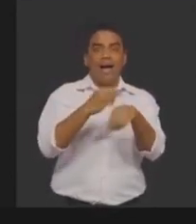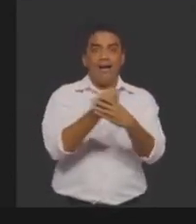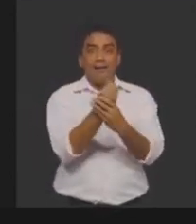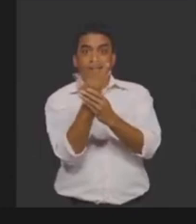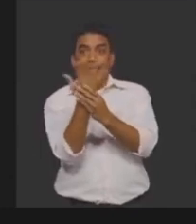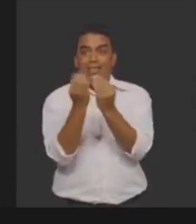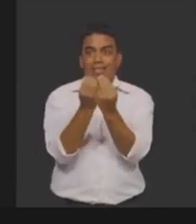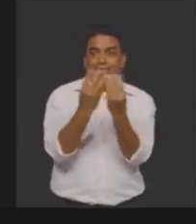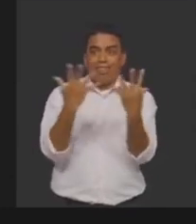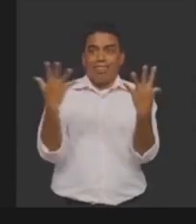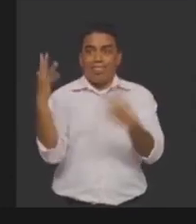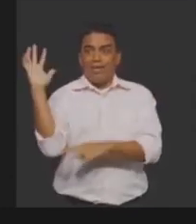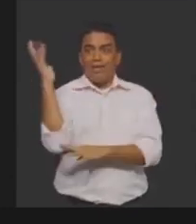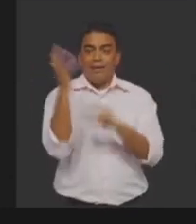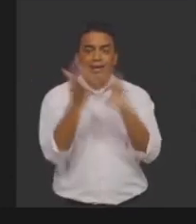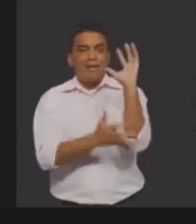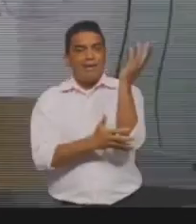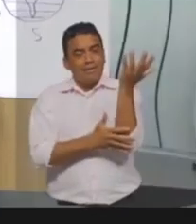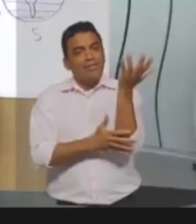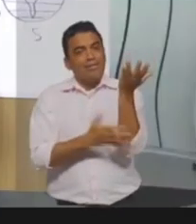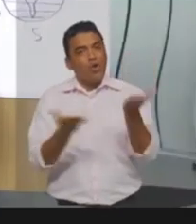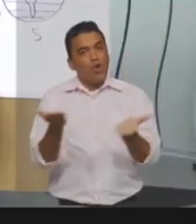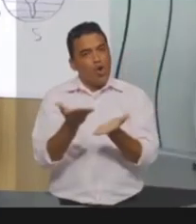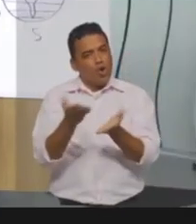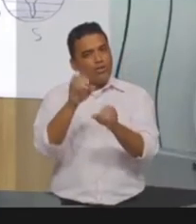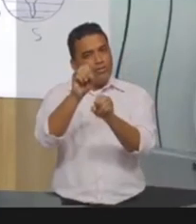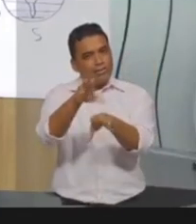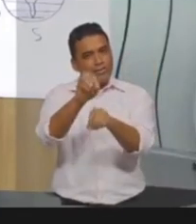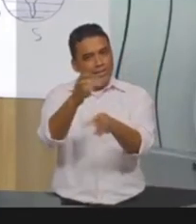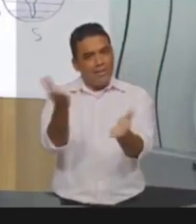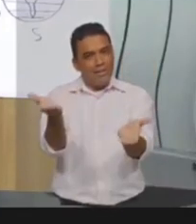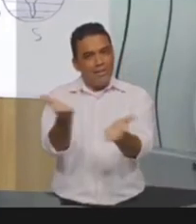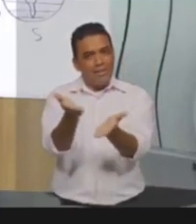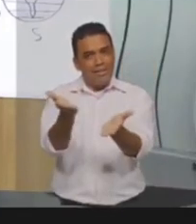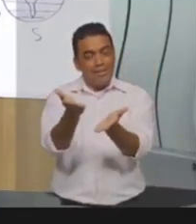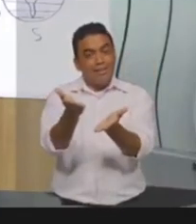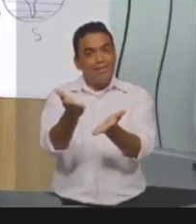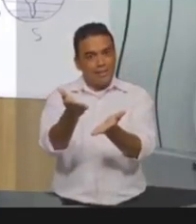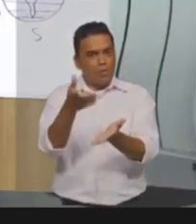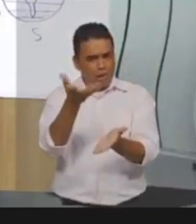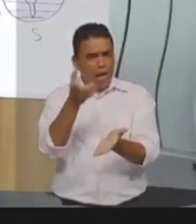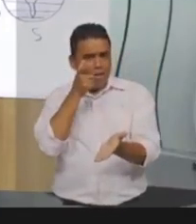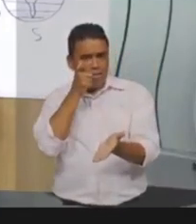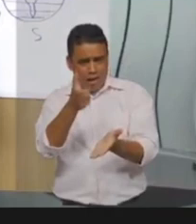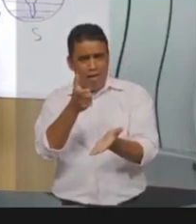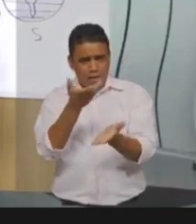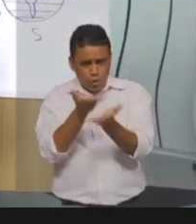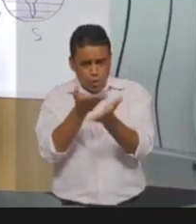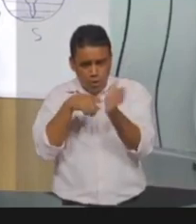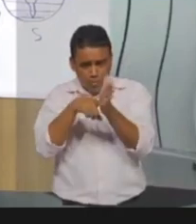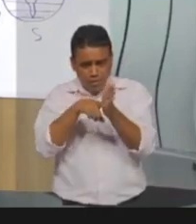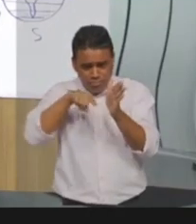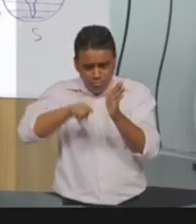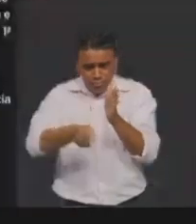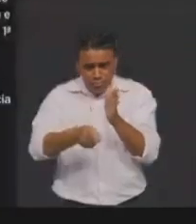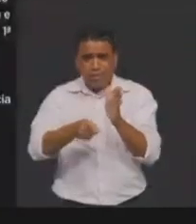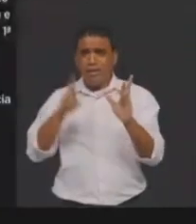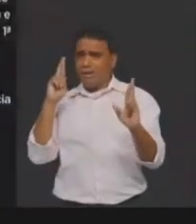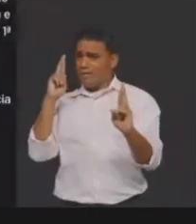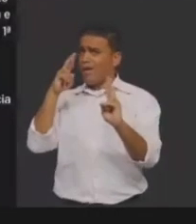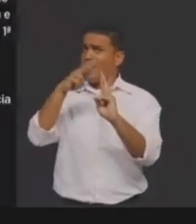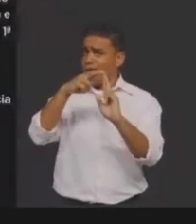clima. Basicamente é isso que eu queria falar com você hoje. Caso você tenha interesse em pesquisar um pouco mais, estão aqui